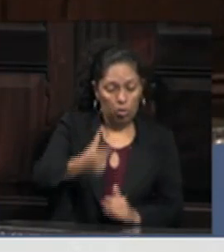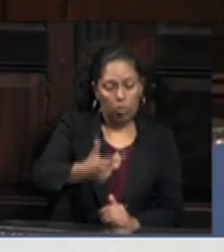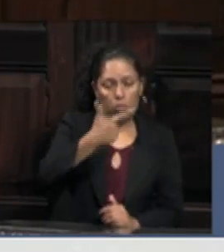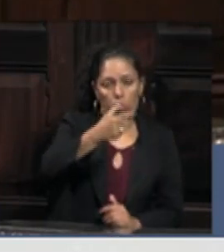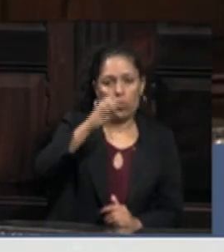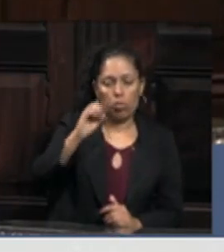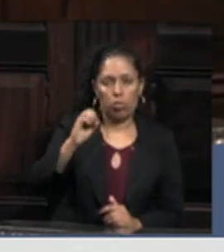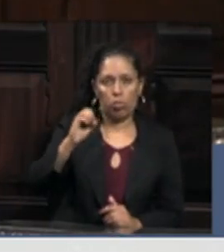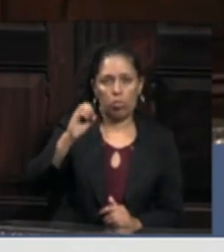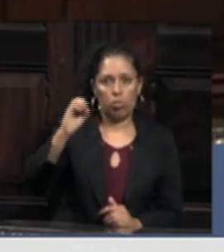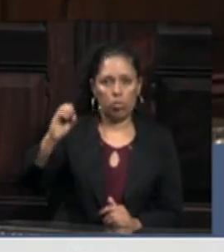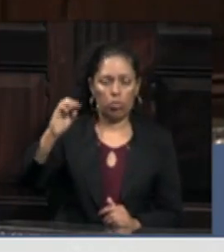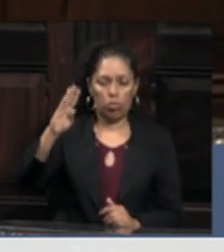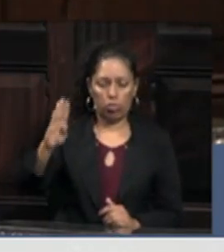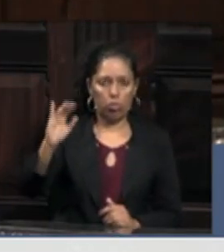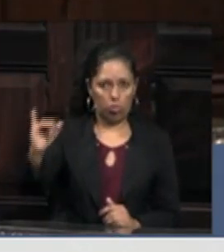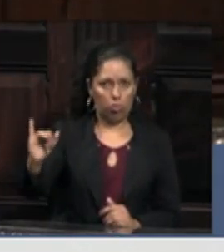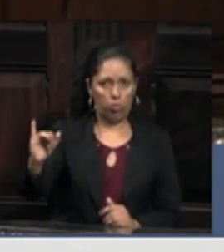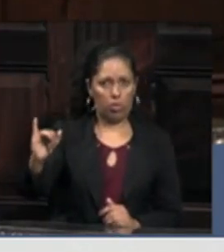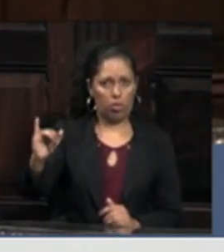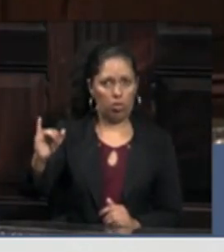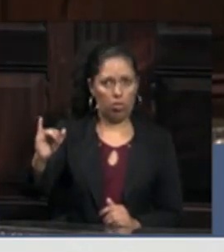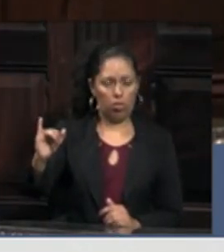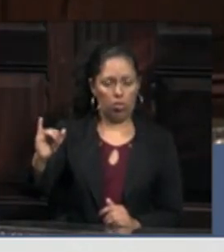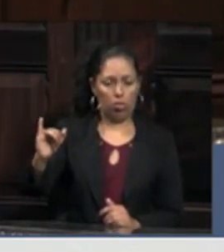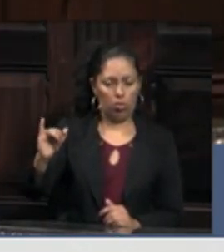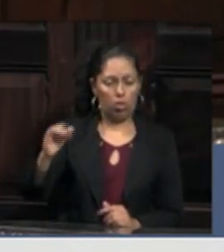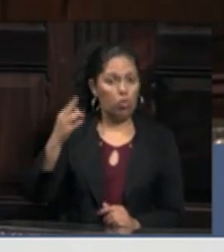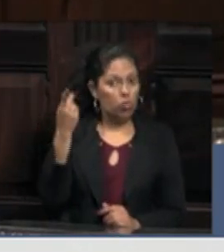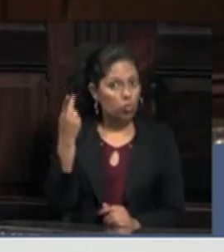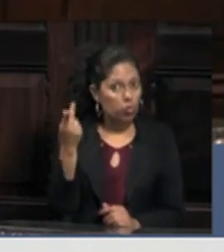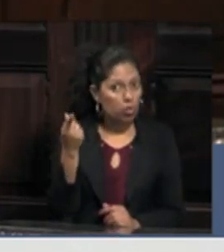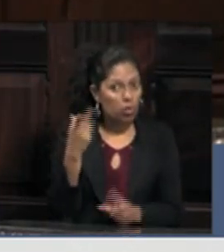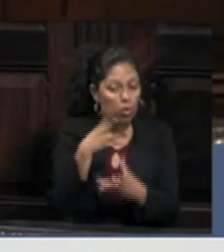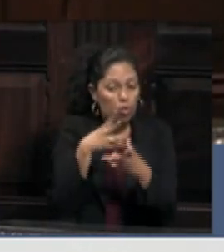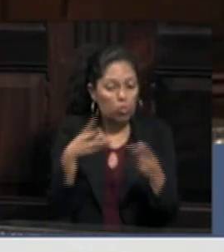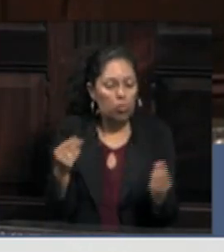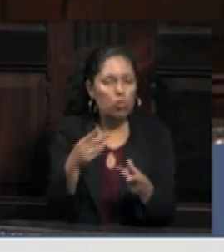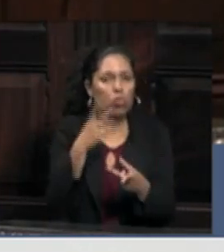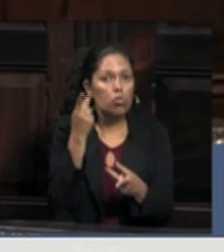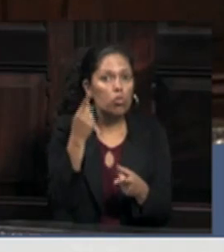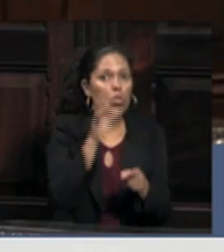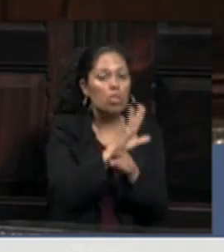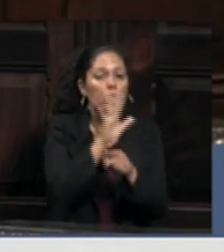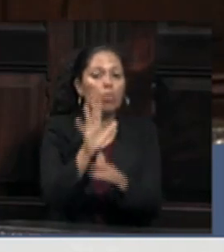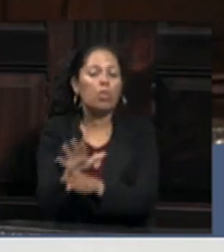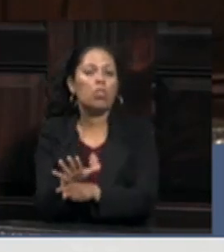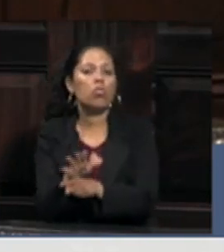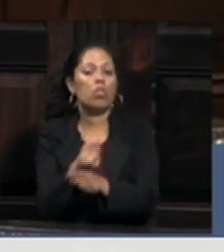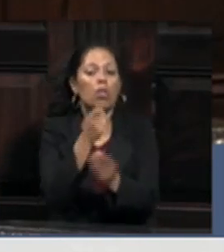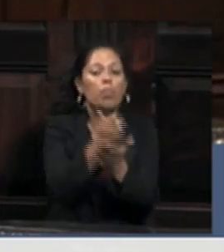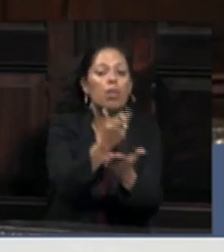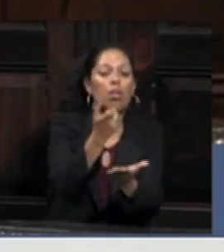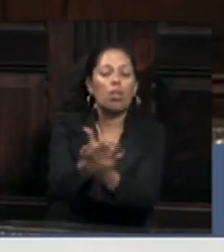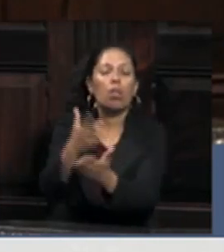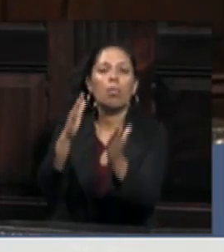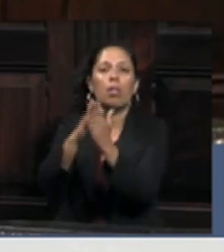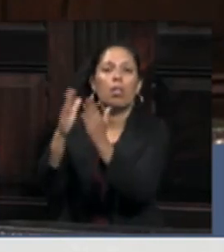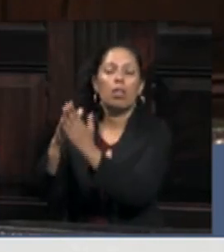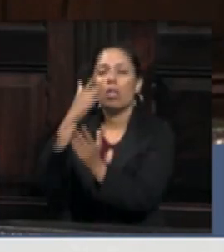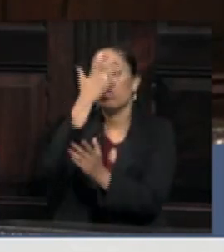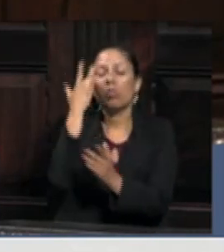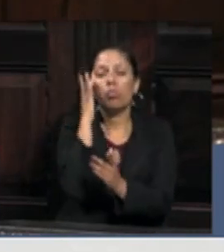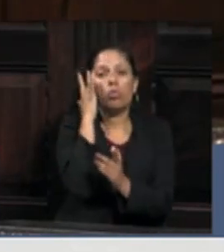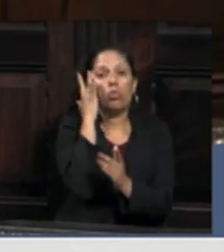ter ido para a habitação social. É dinheiro que tinha que ter ido para o aluguel social das centenas,